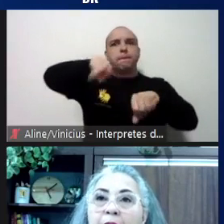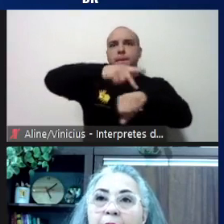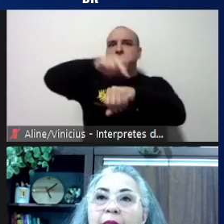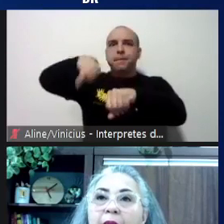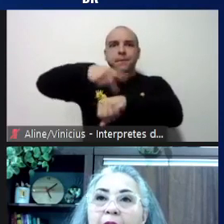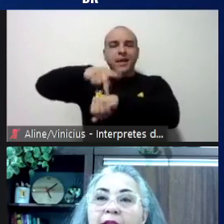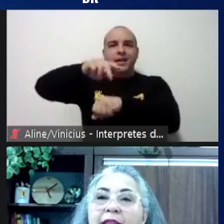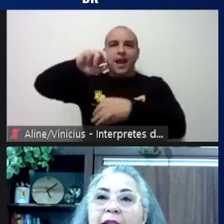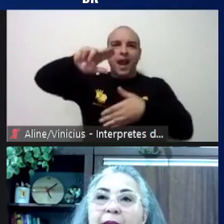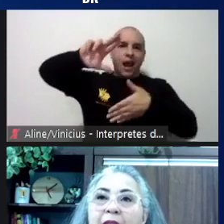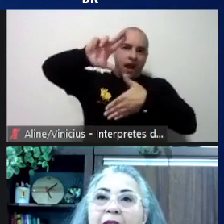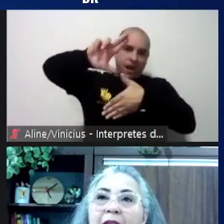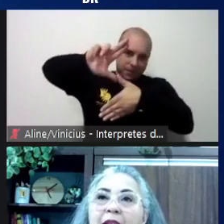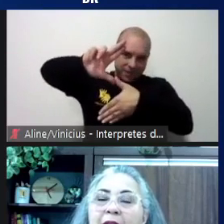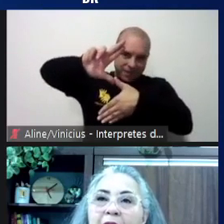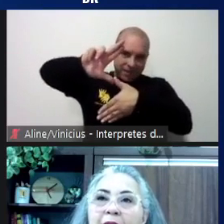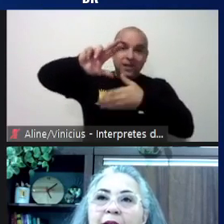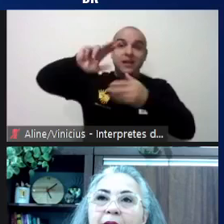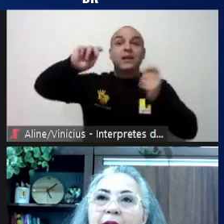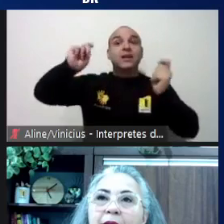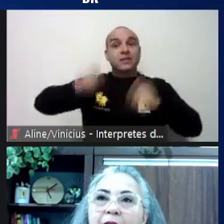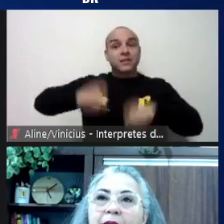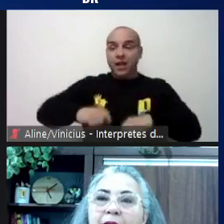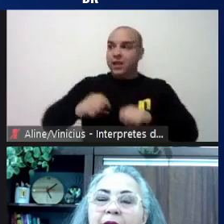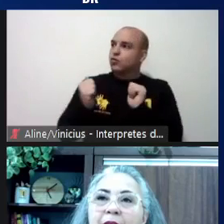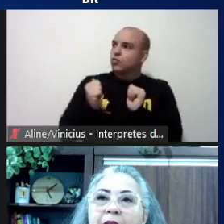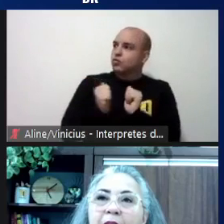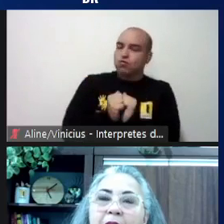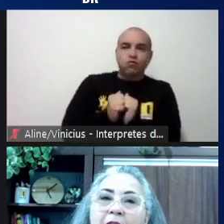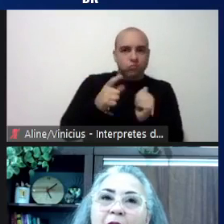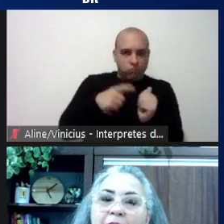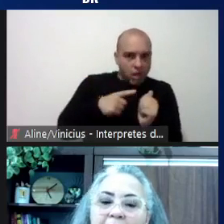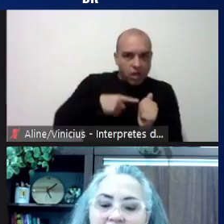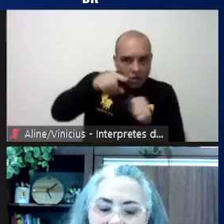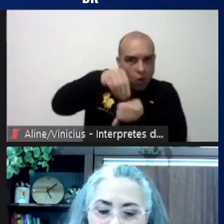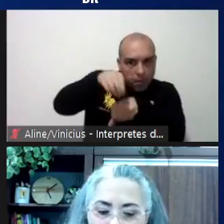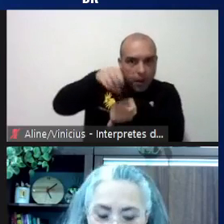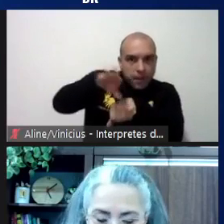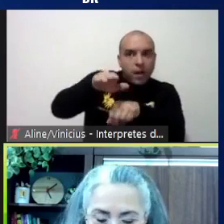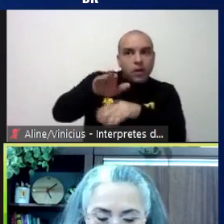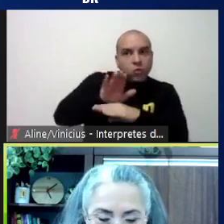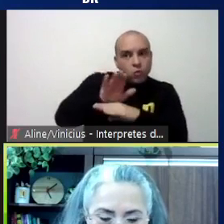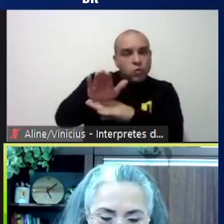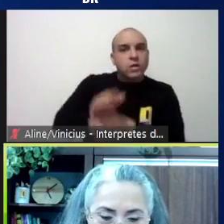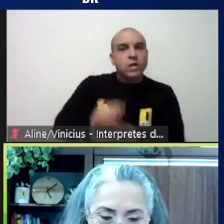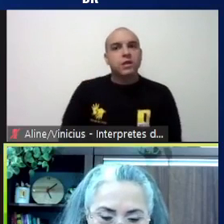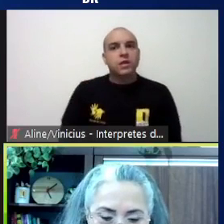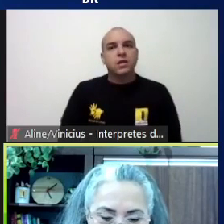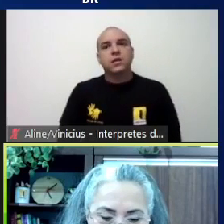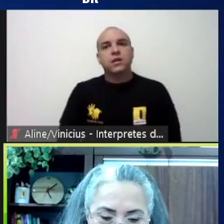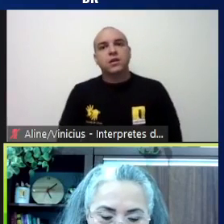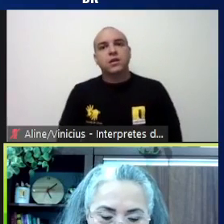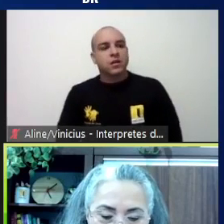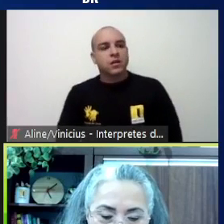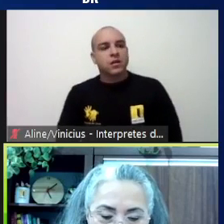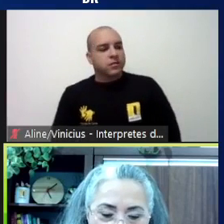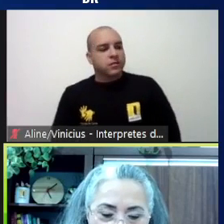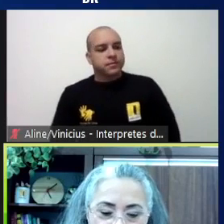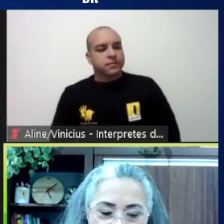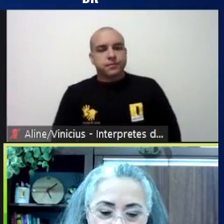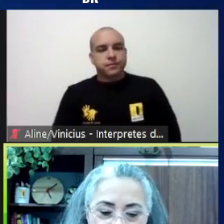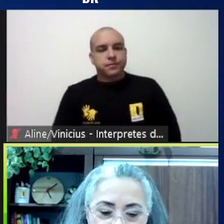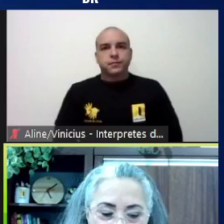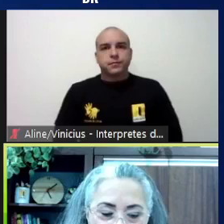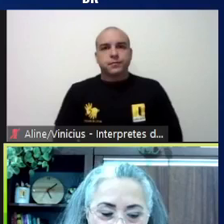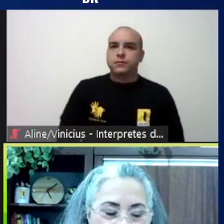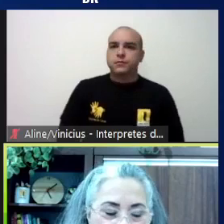nos acompanhando e podem claramente fazer parte dessa comunidade também. Eu quero sugerir também, não posso